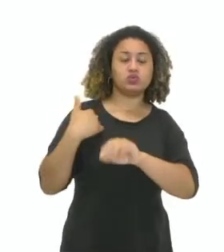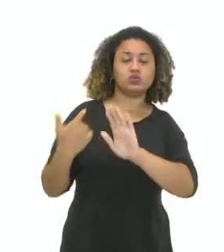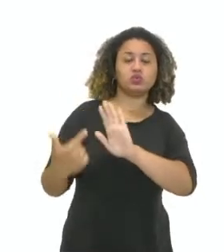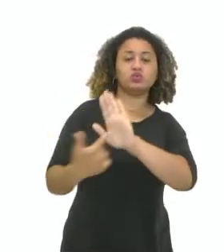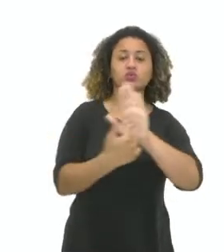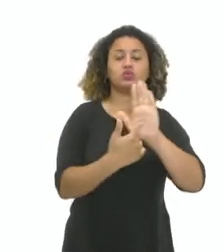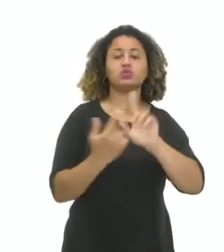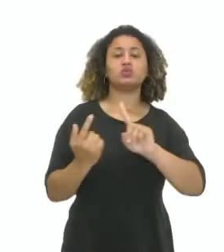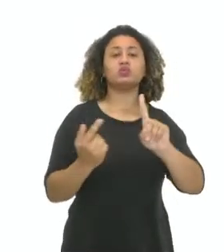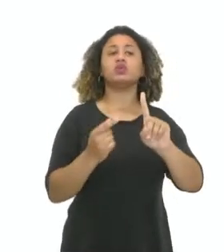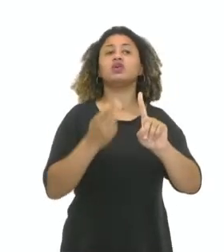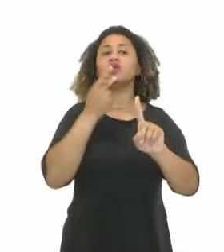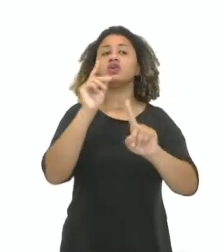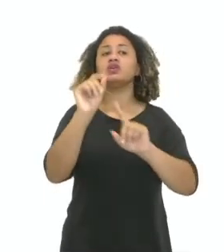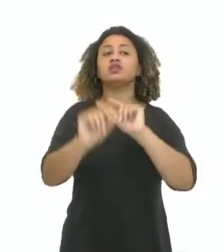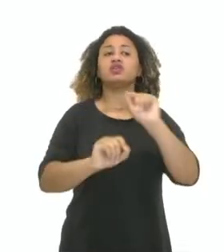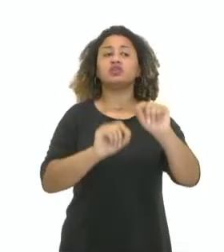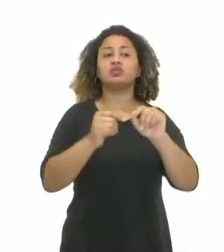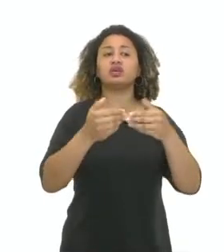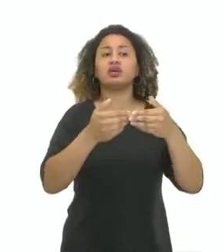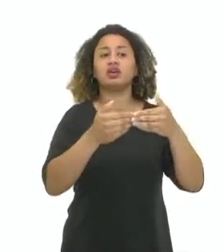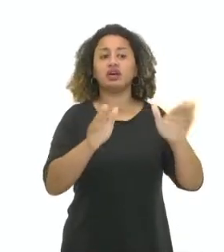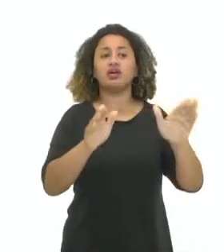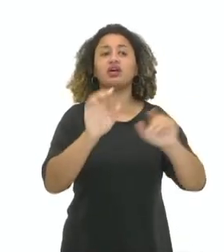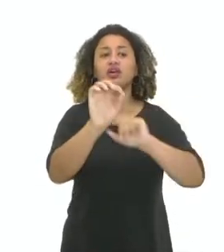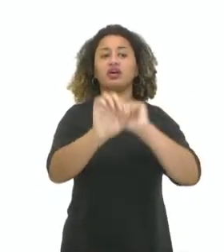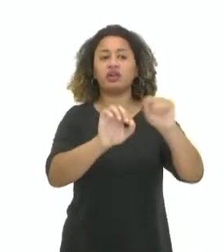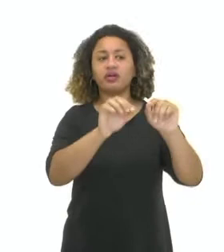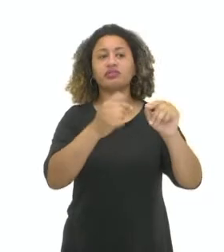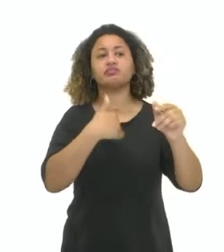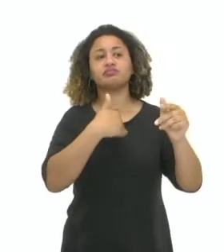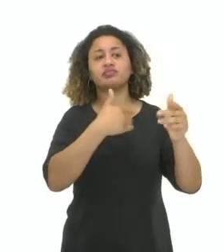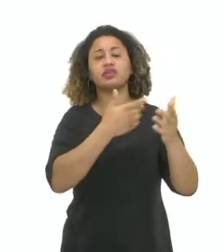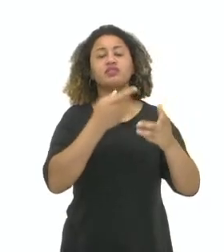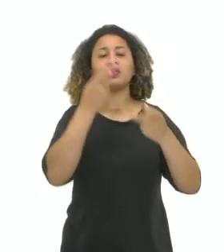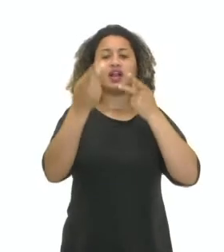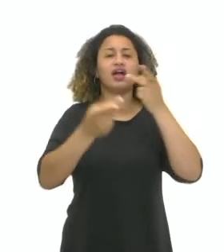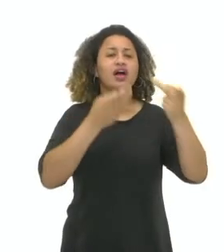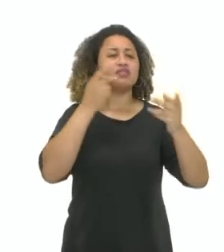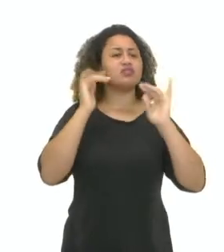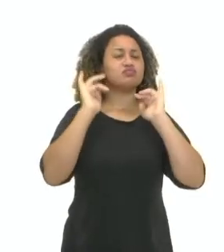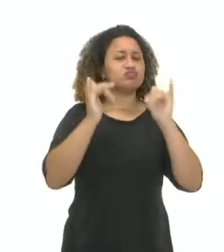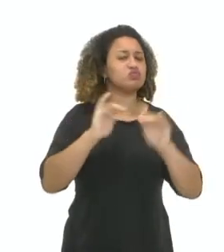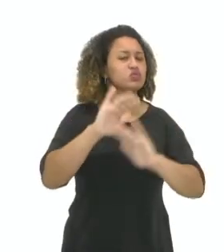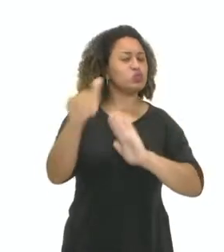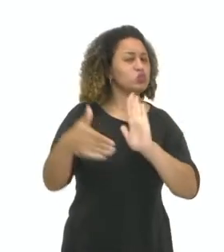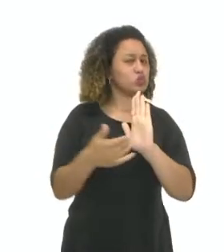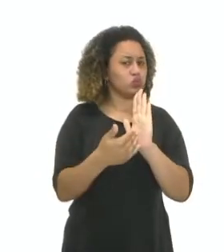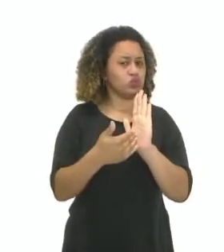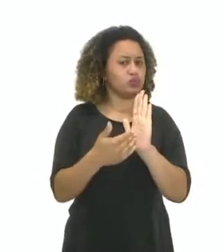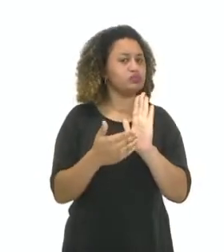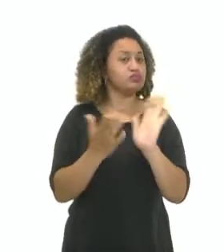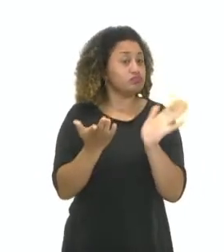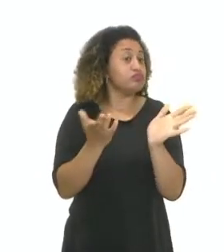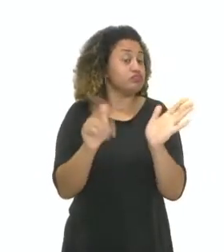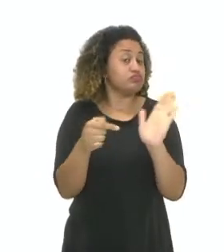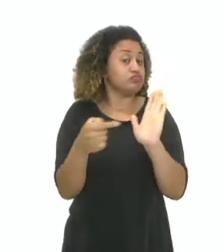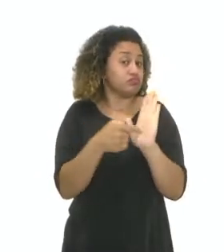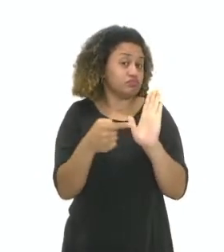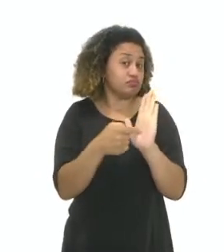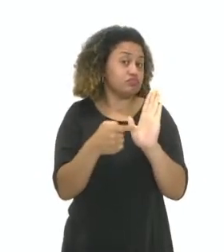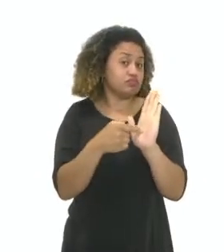aparecia lá e fazia o quê? Abria o memorial das partes e contava tudo. Então, essa que era a